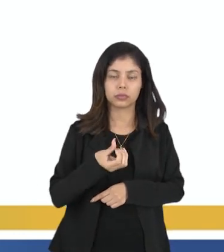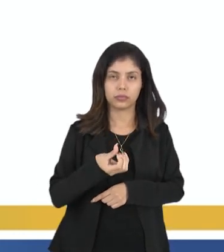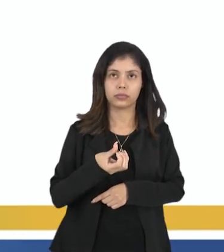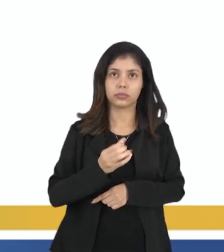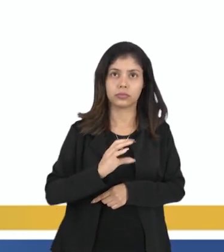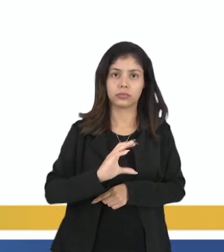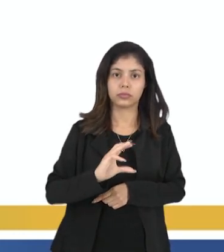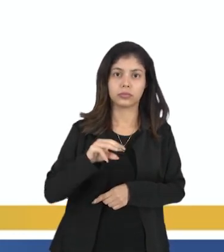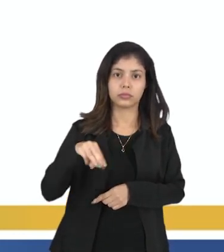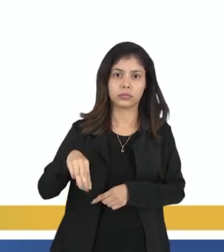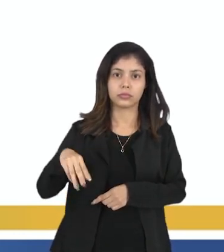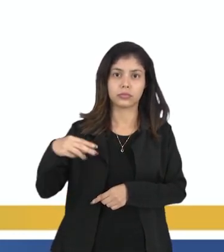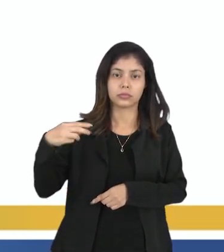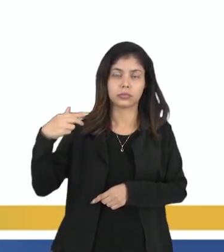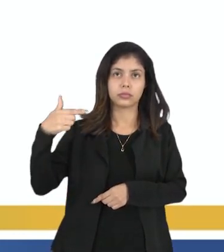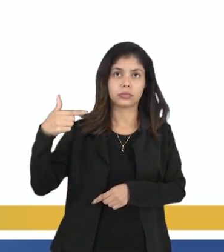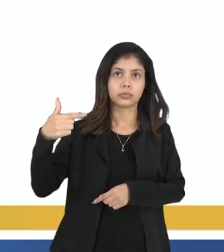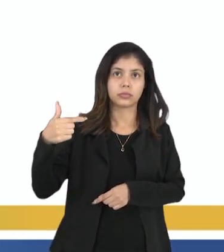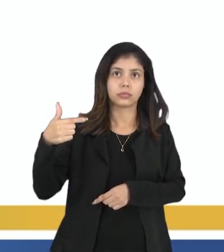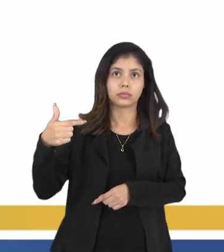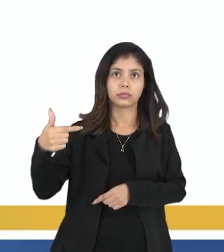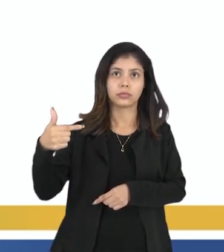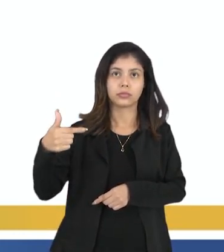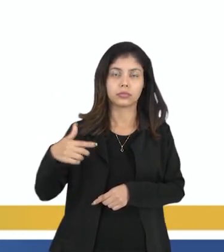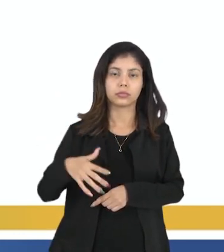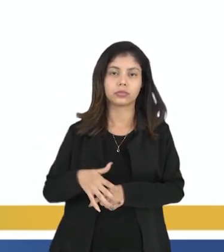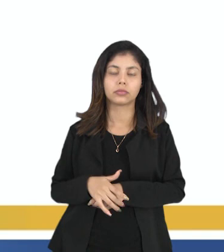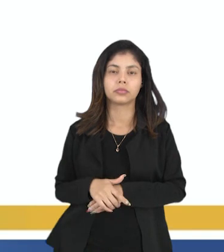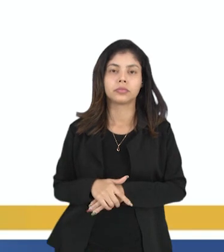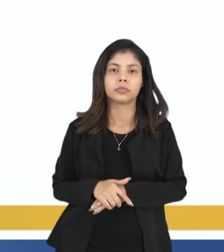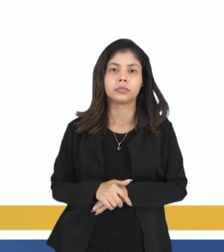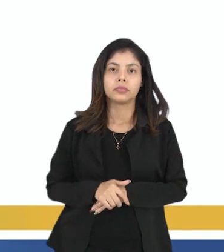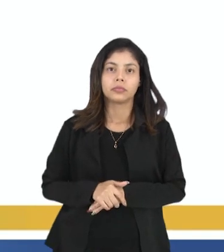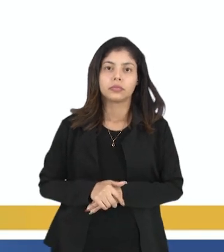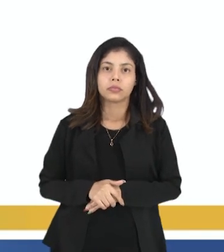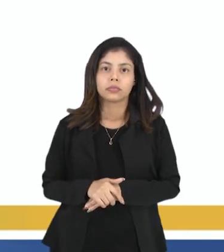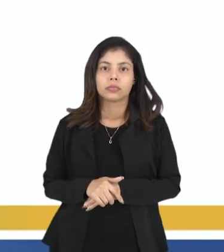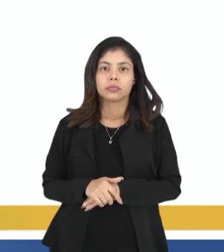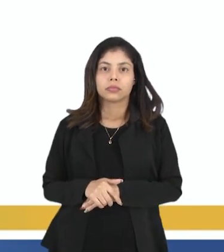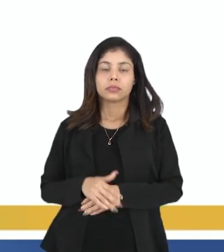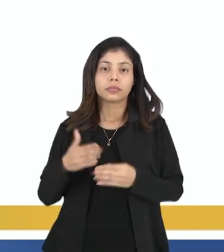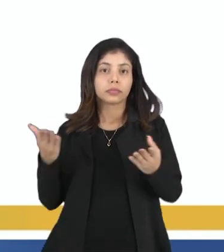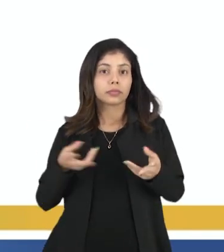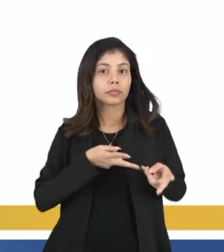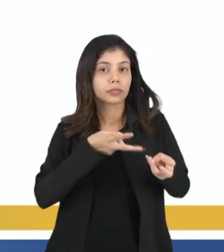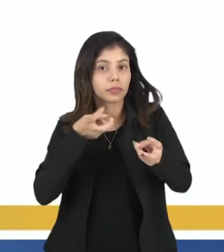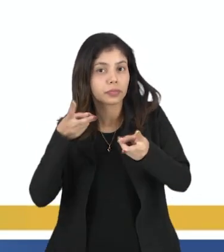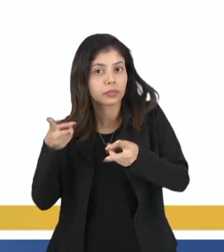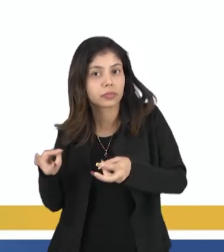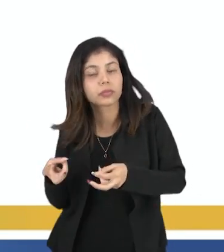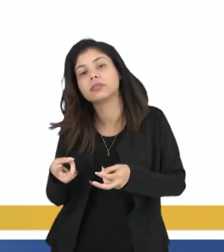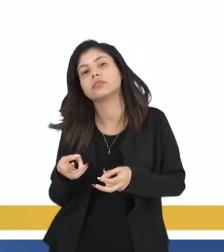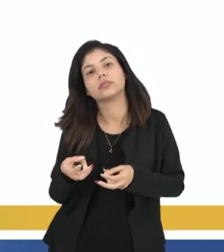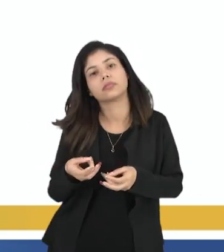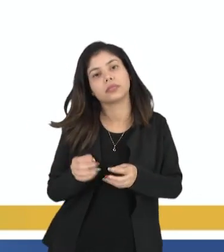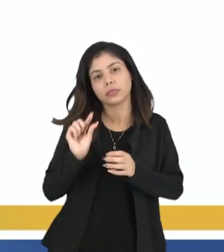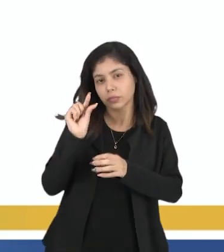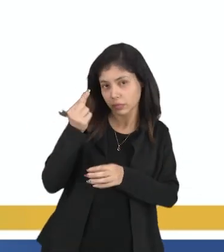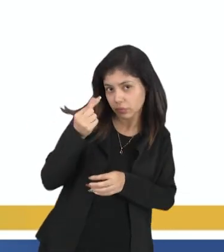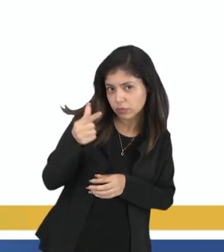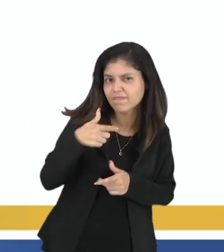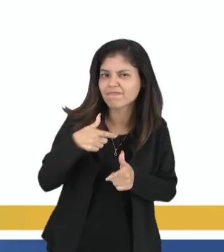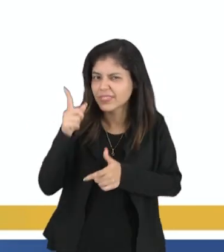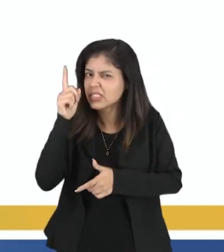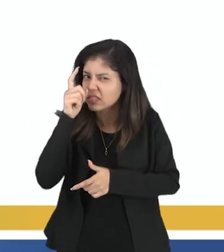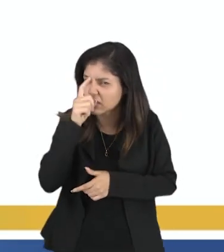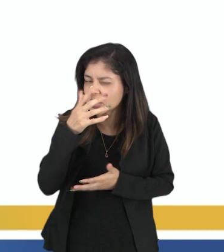para total é de 96 centímetros quadrados então vocês perceberam que ela dá um pouco de